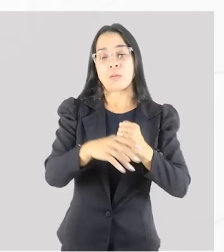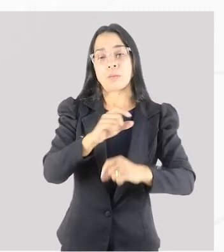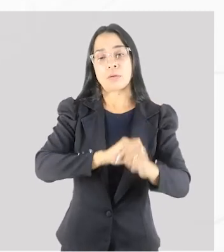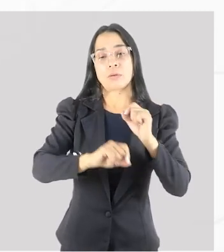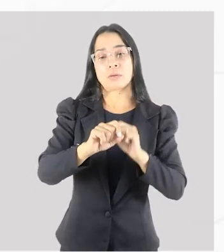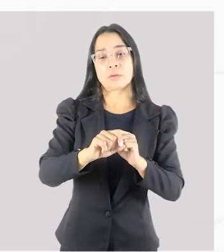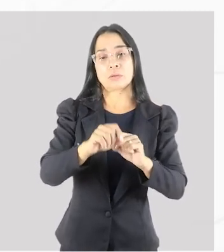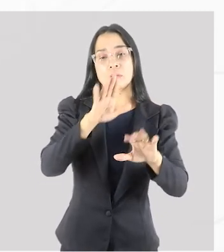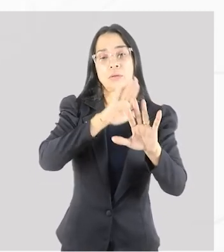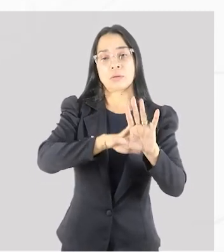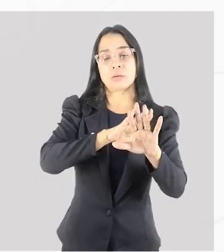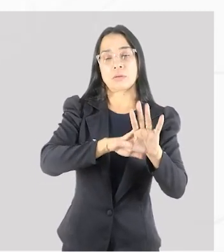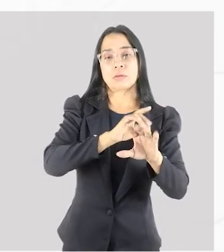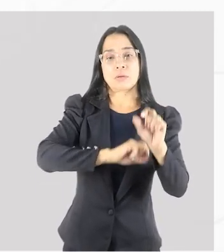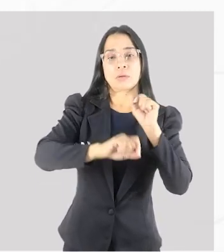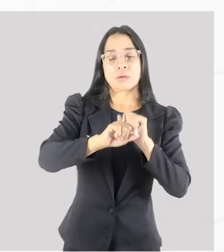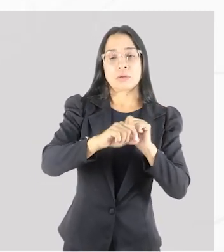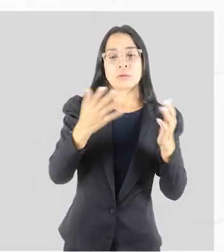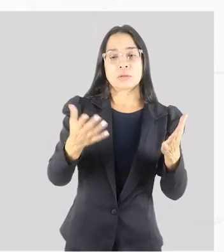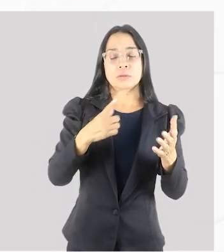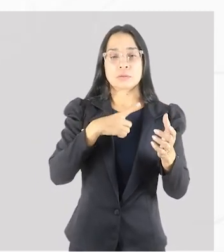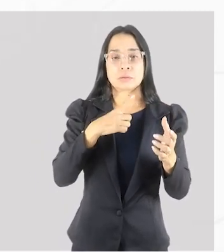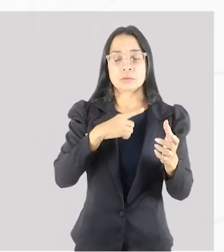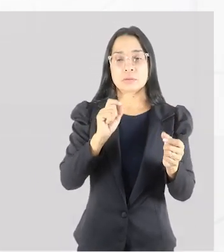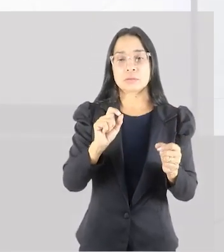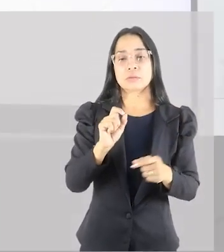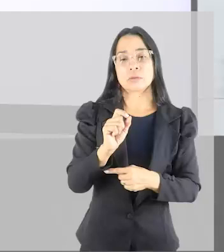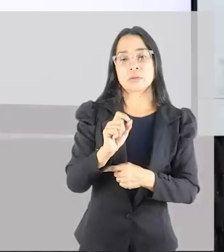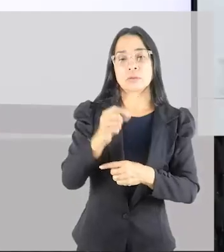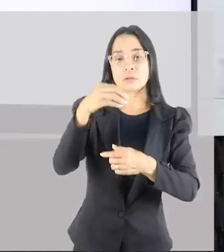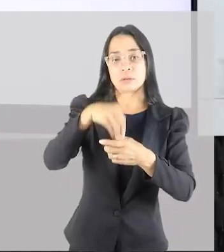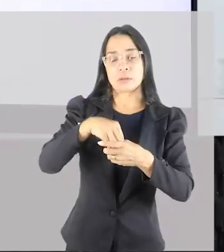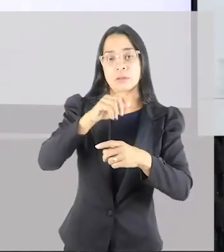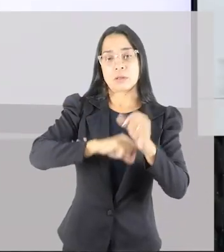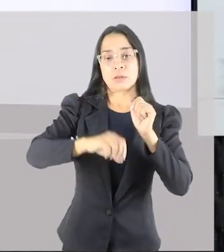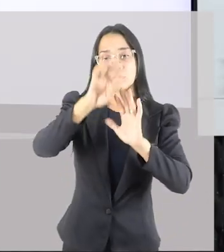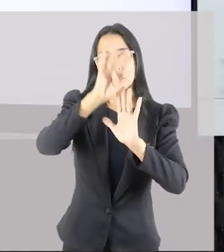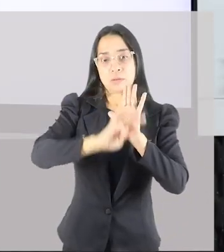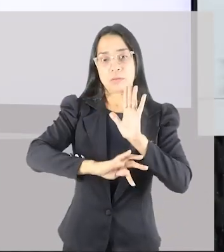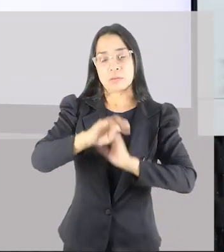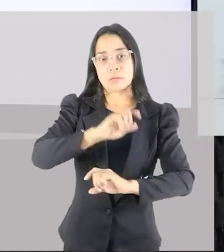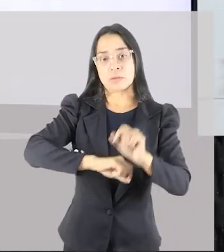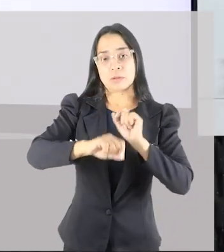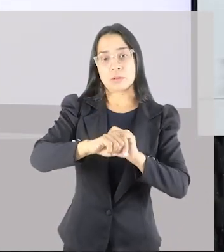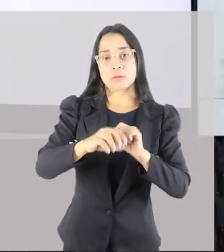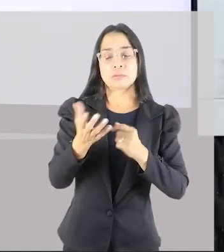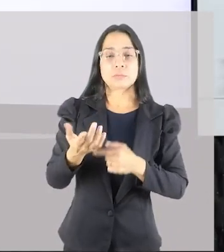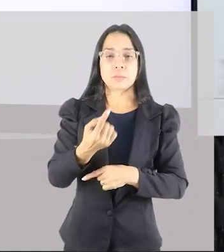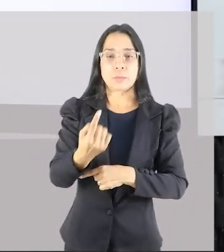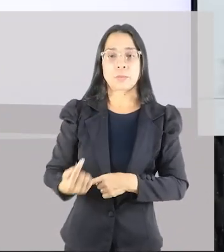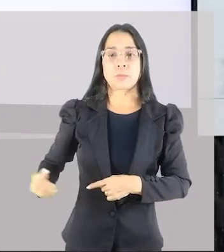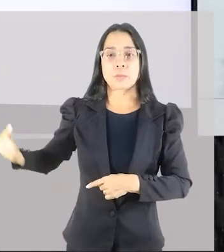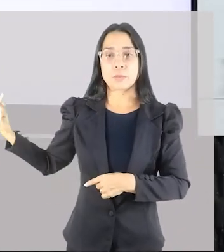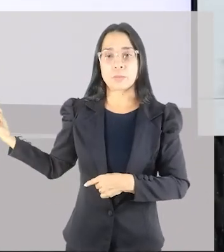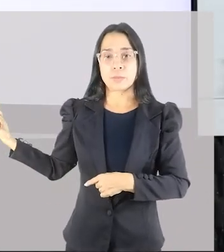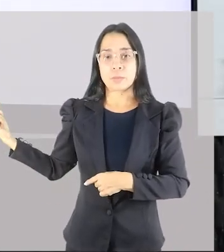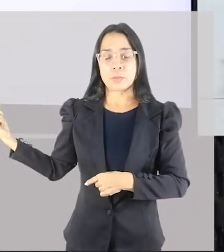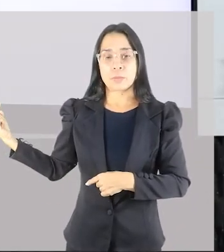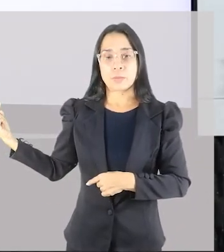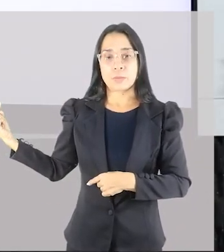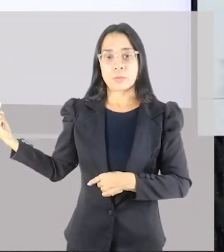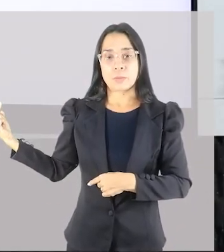é a ideologia que está presente dentro deste texto com a livre concorrência